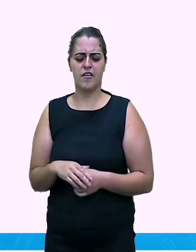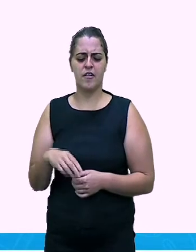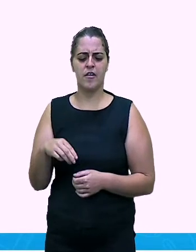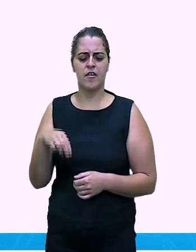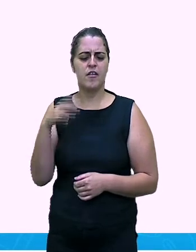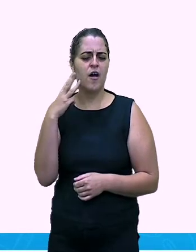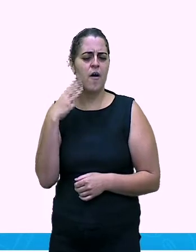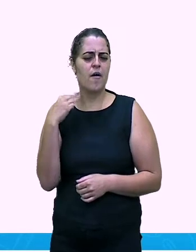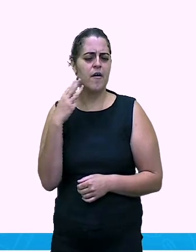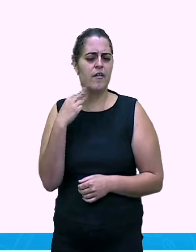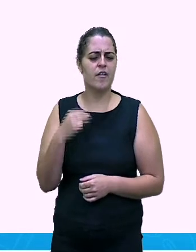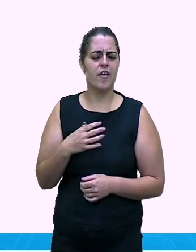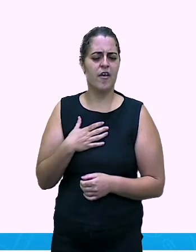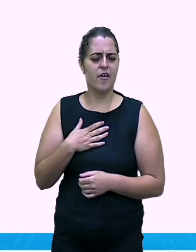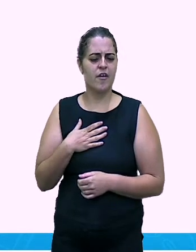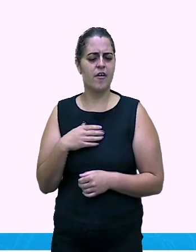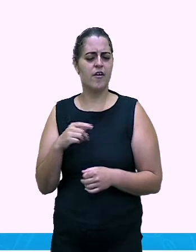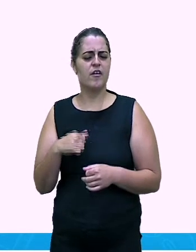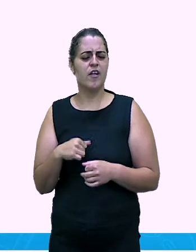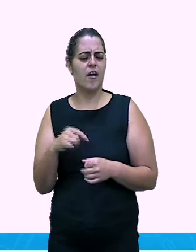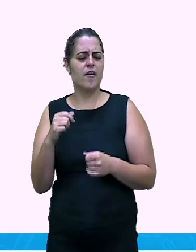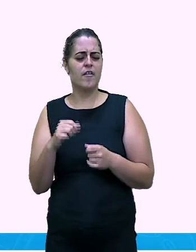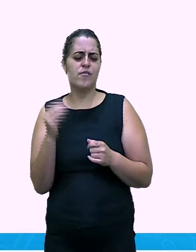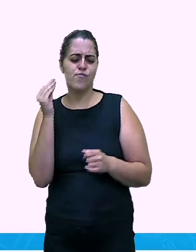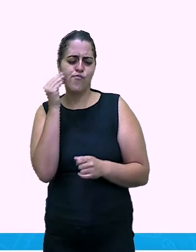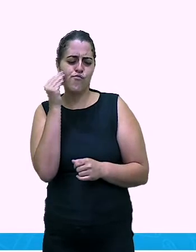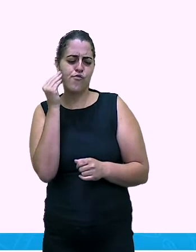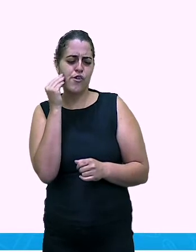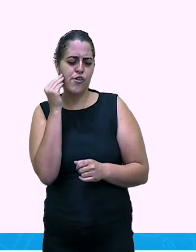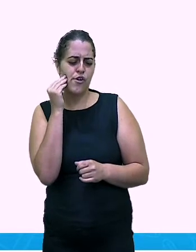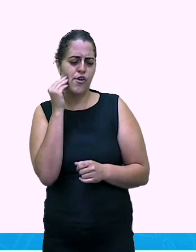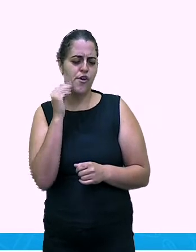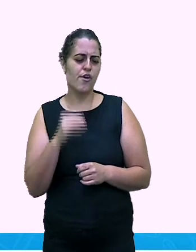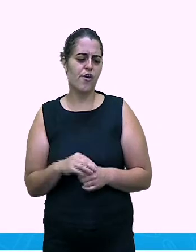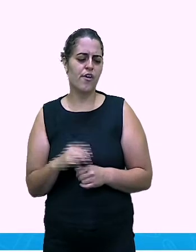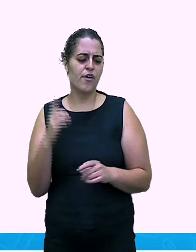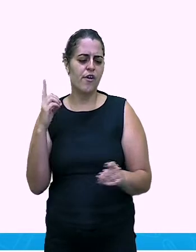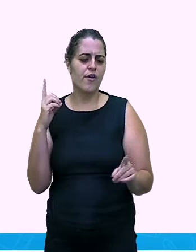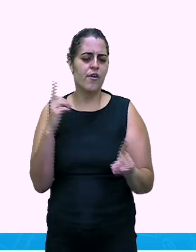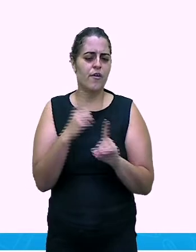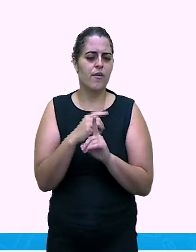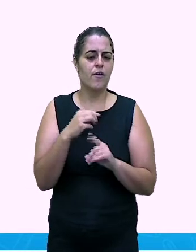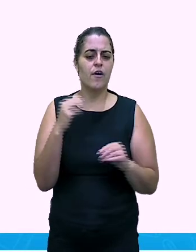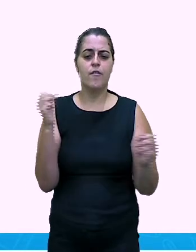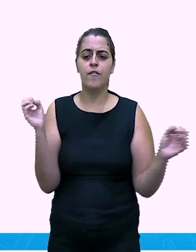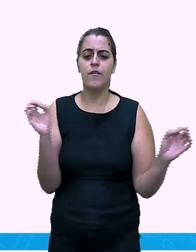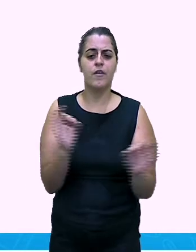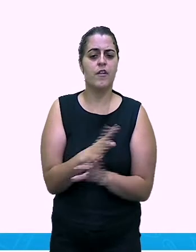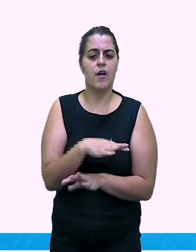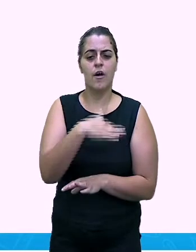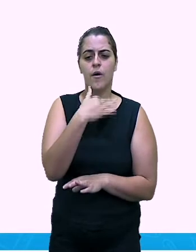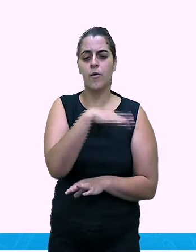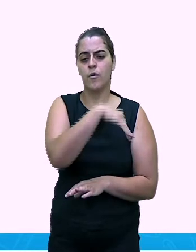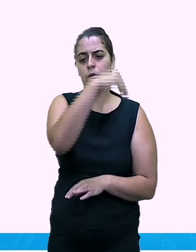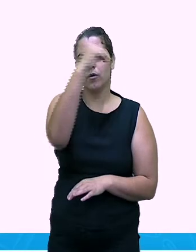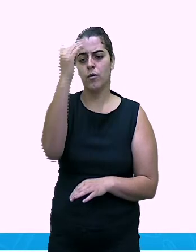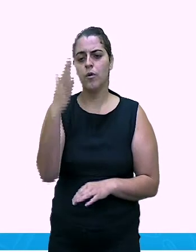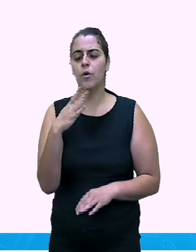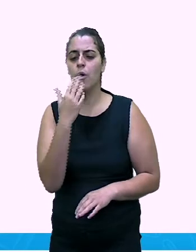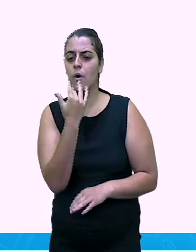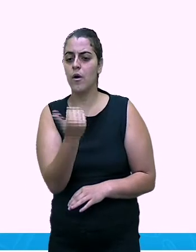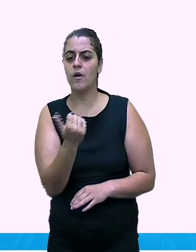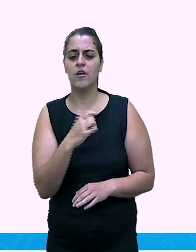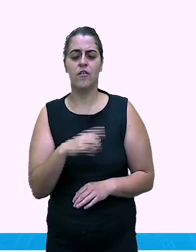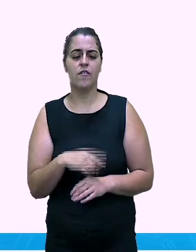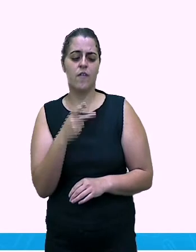Magali. É que eu estava tentando achar o fim do arco-íris. Dizem que